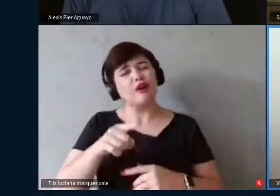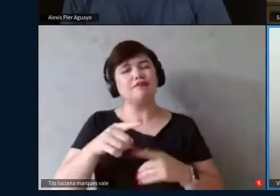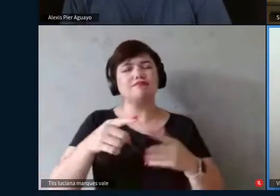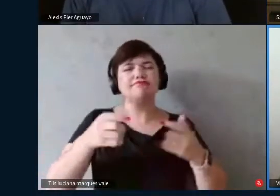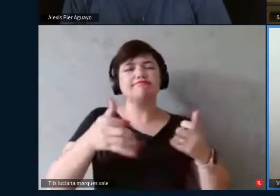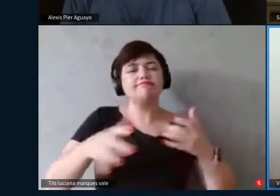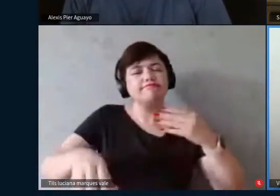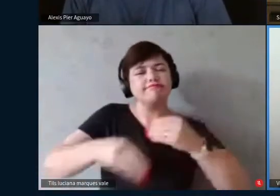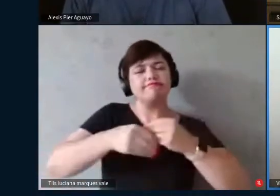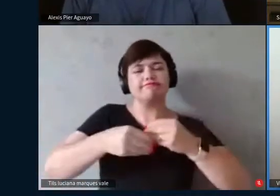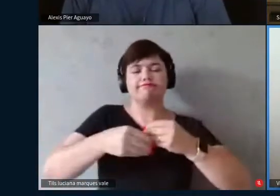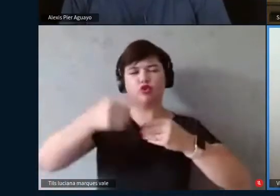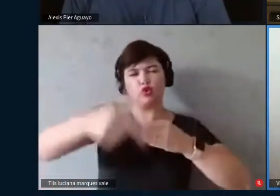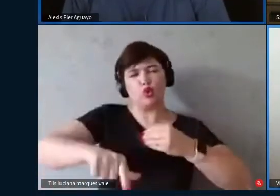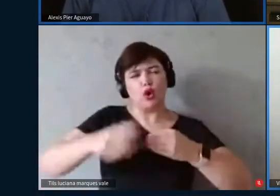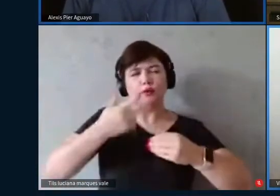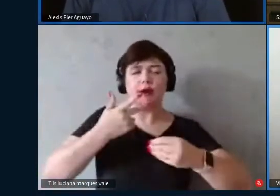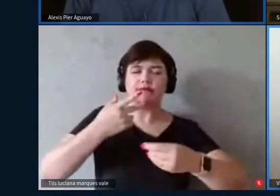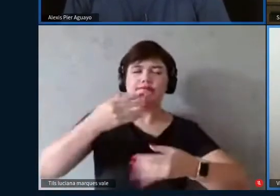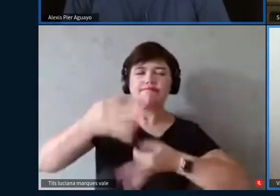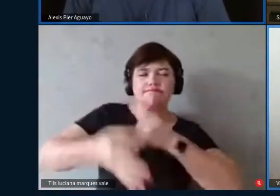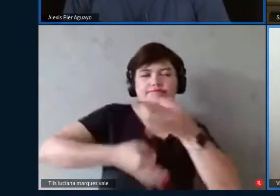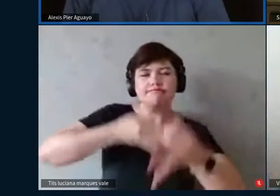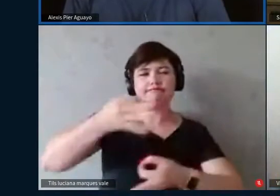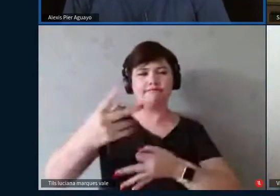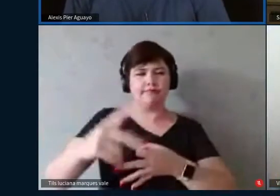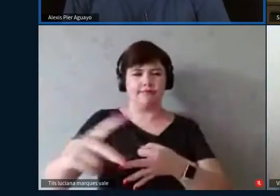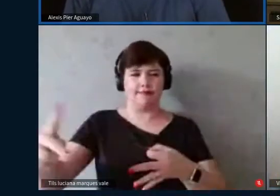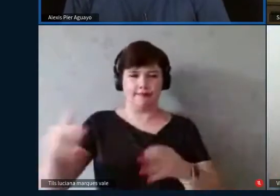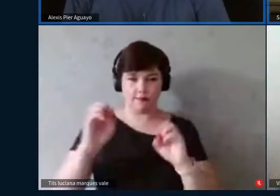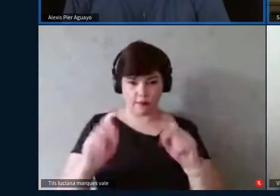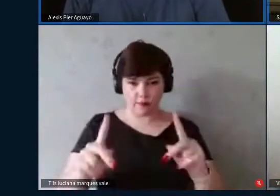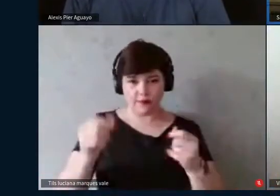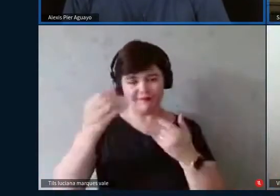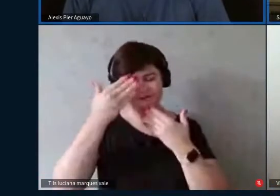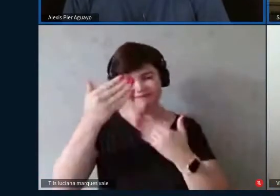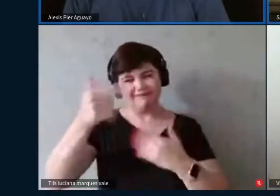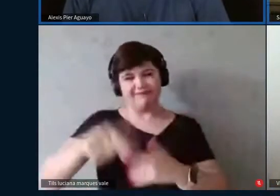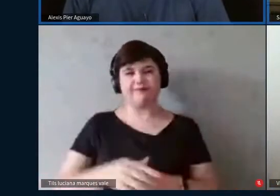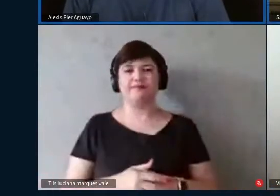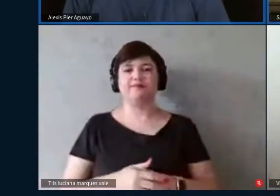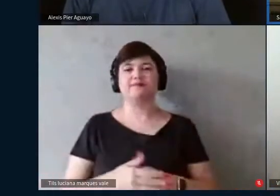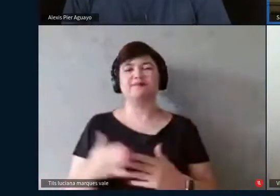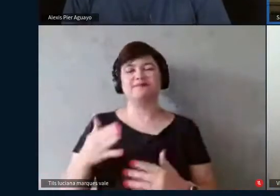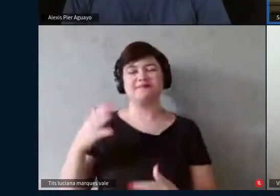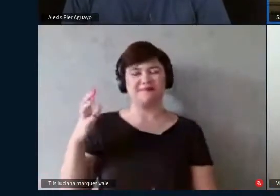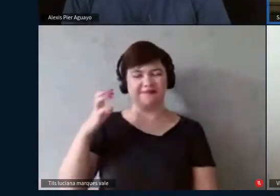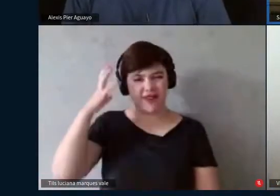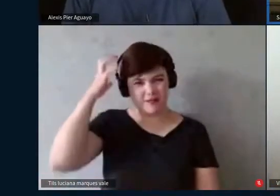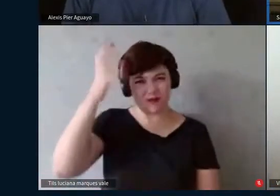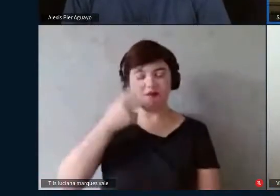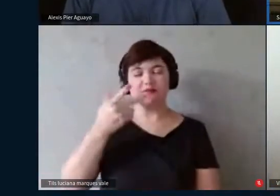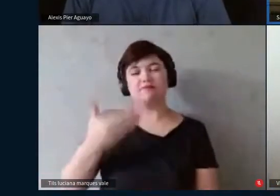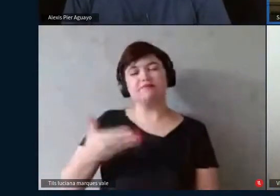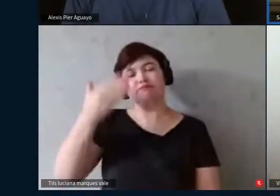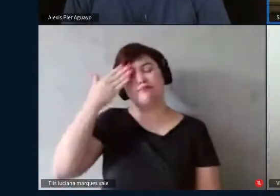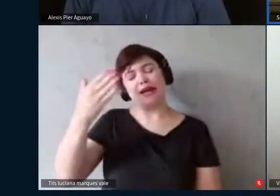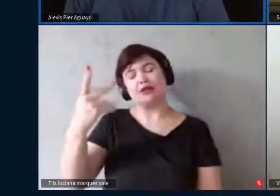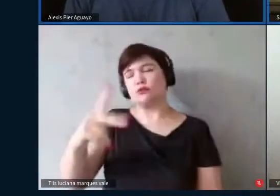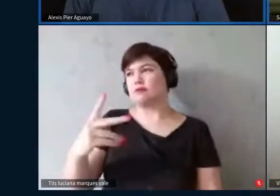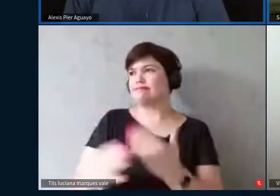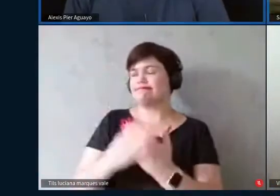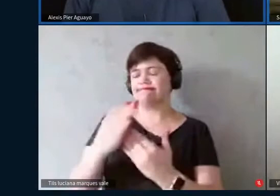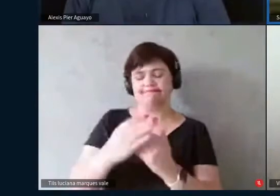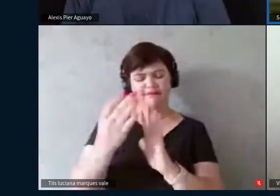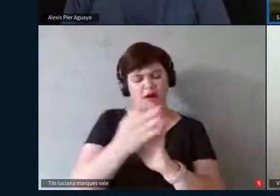Então, parabéns mais uma vez para você. Muito obrigado. Bom, Vinícius, obrigada demais. Suas considerações foram